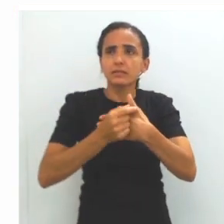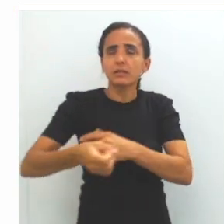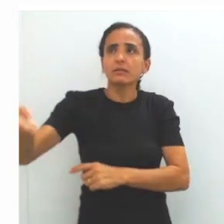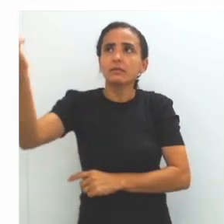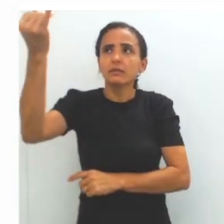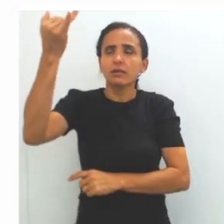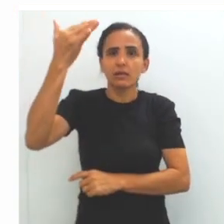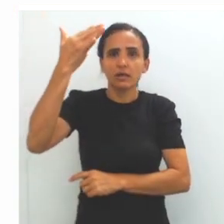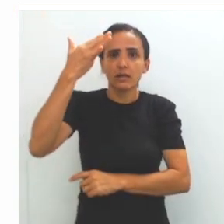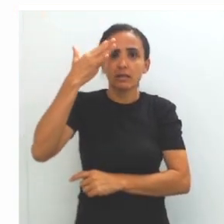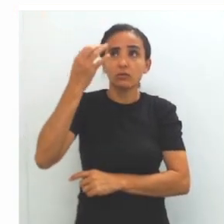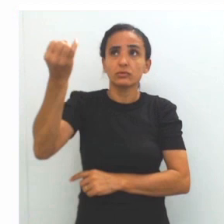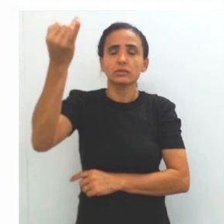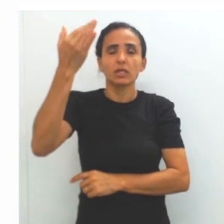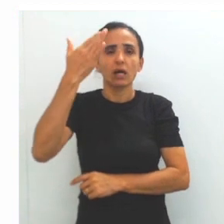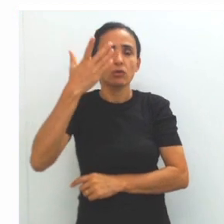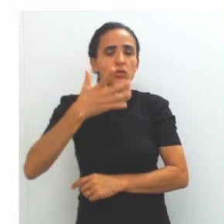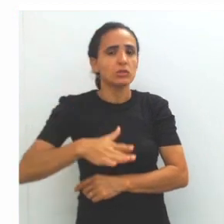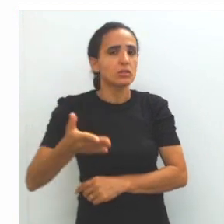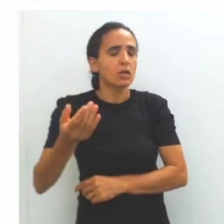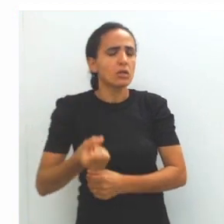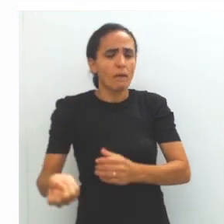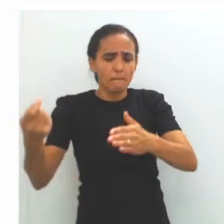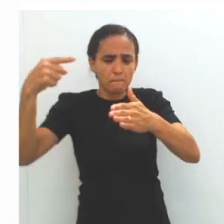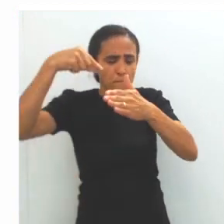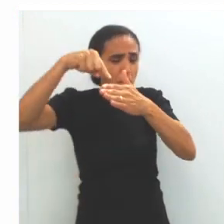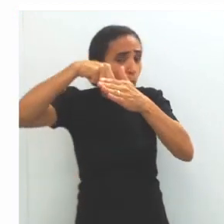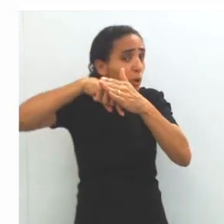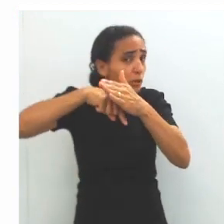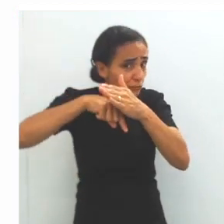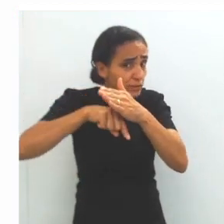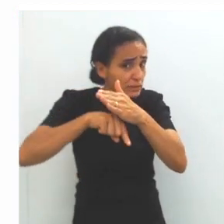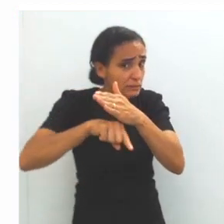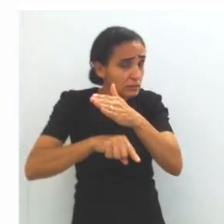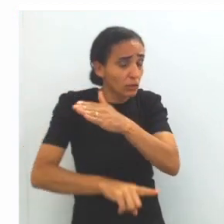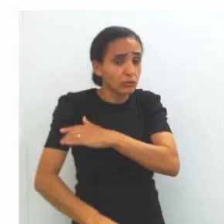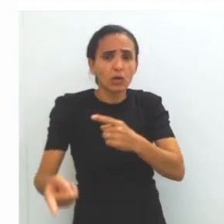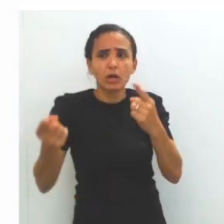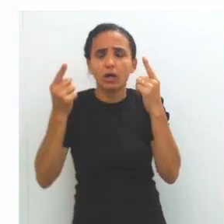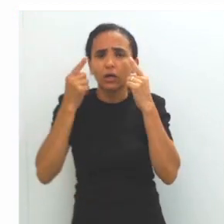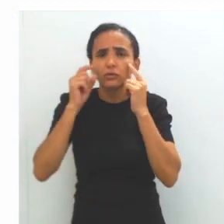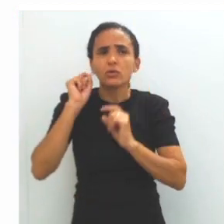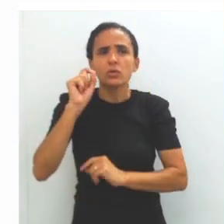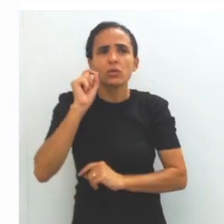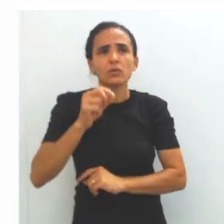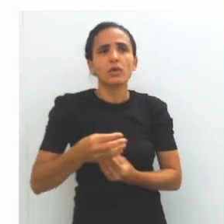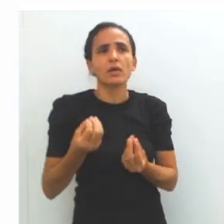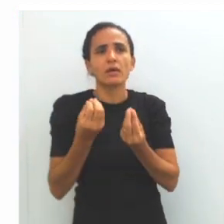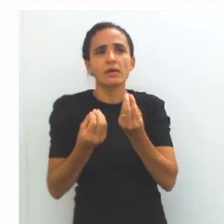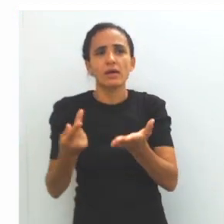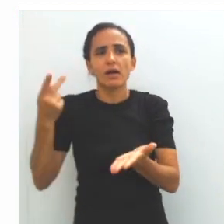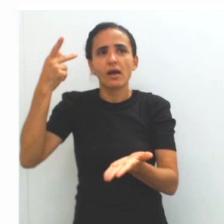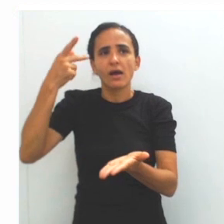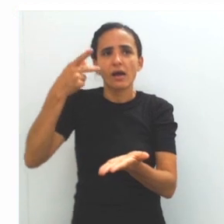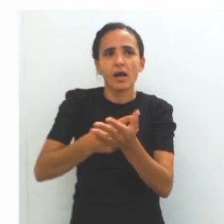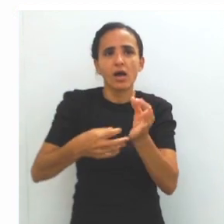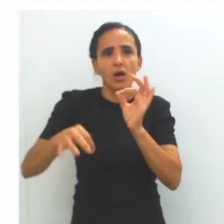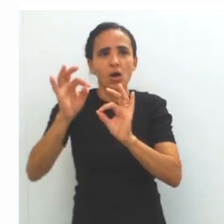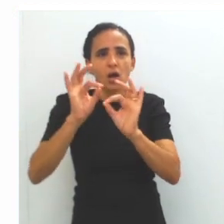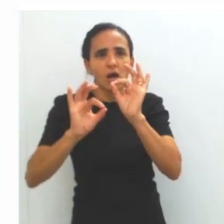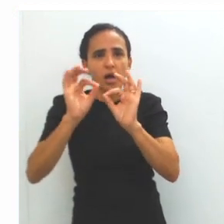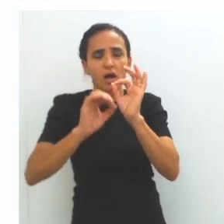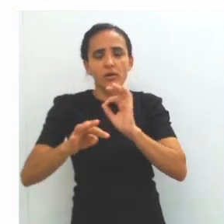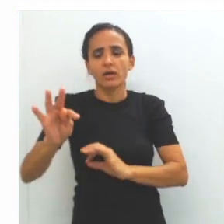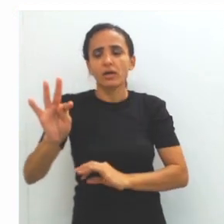a luz seja refletida e vá até a retina. E o que é a retina, Dantas? É